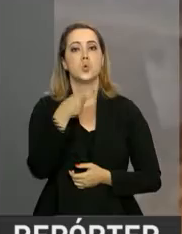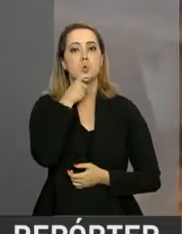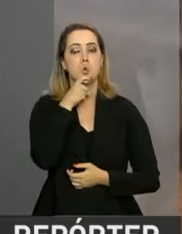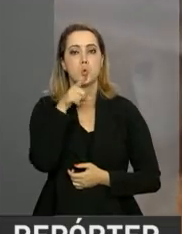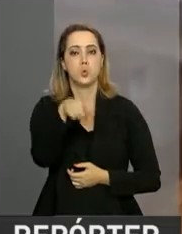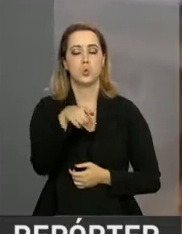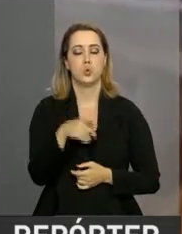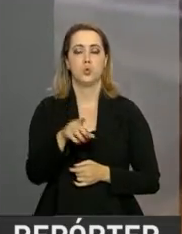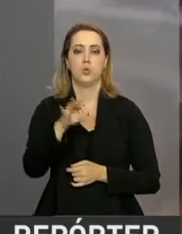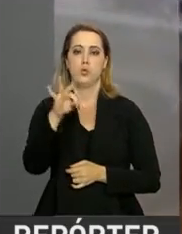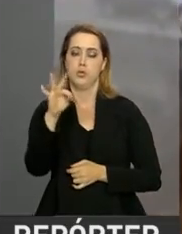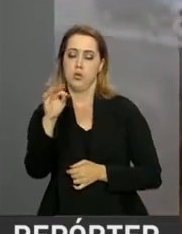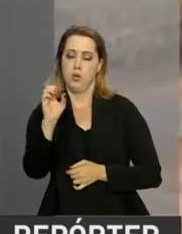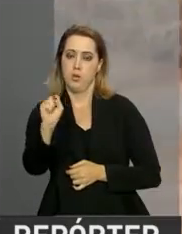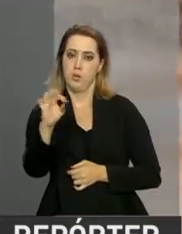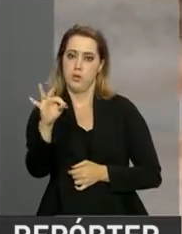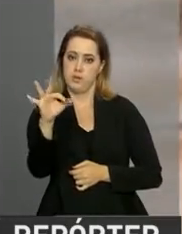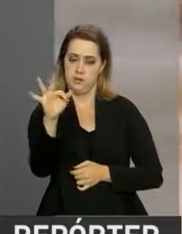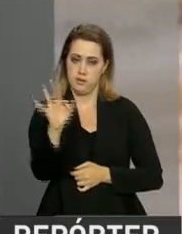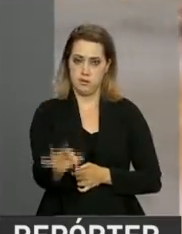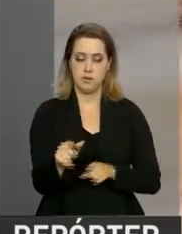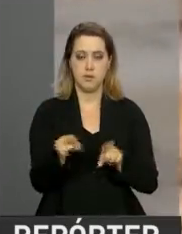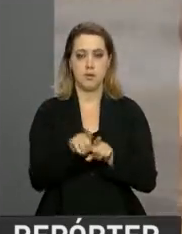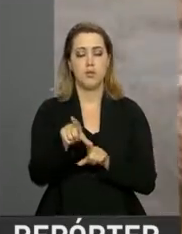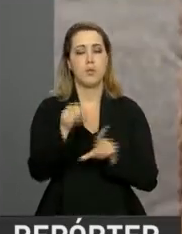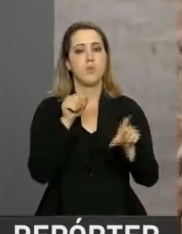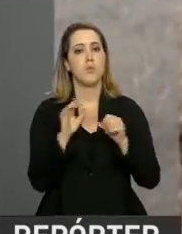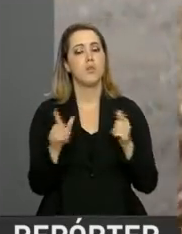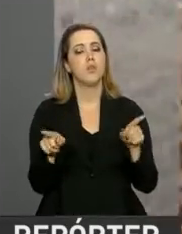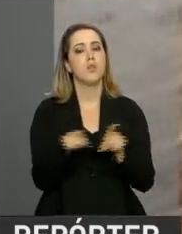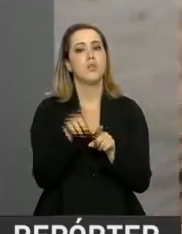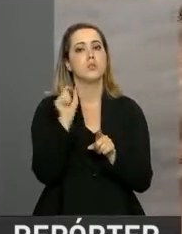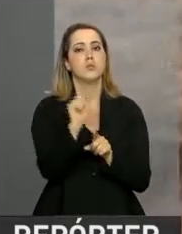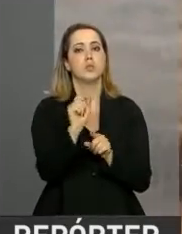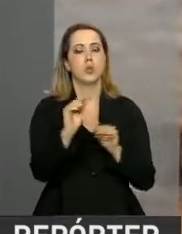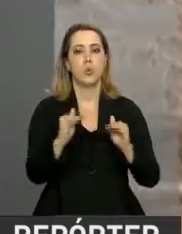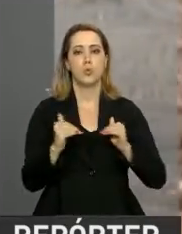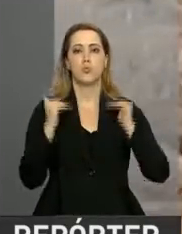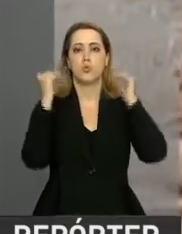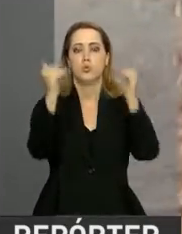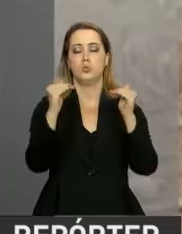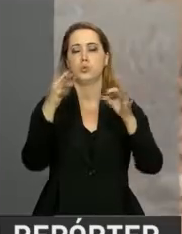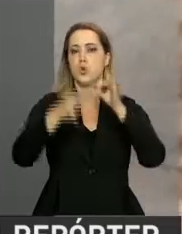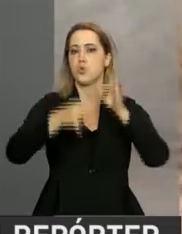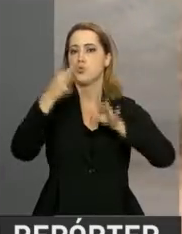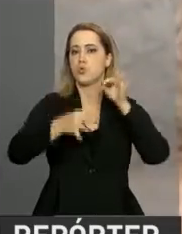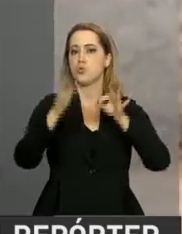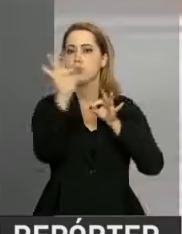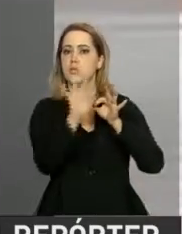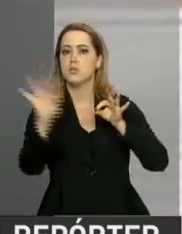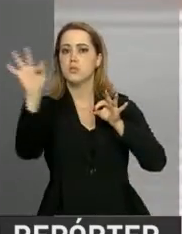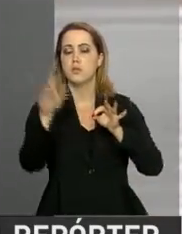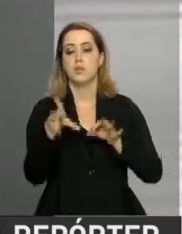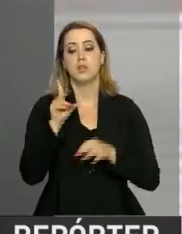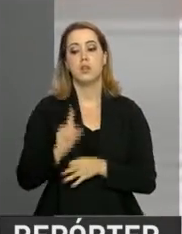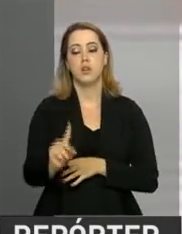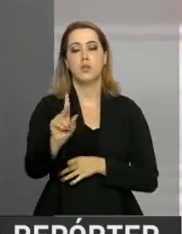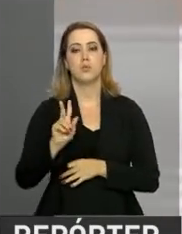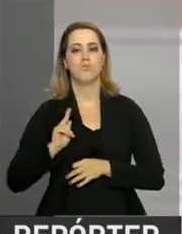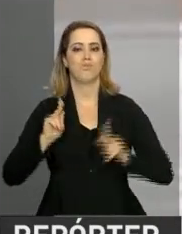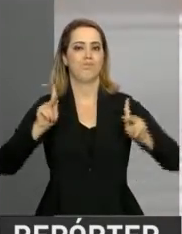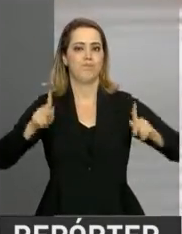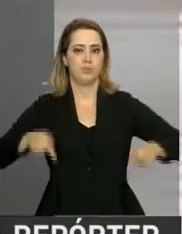os impactos ambientais ocasionados pela Samarco seriam de competência da Justiça Federal e os direitos humanos da